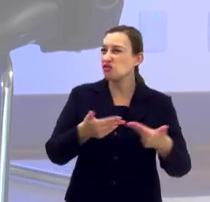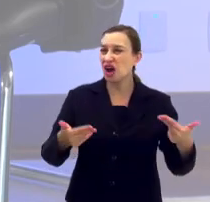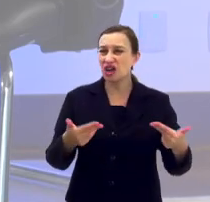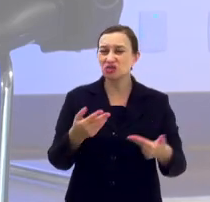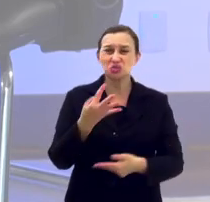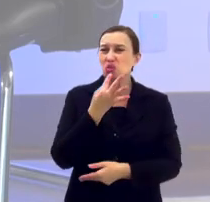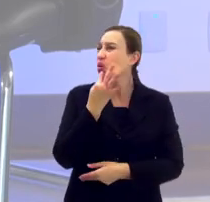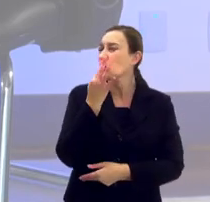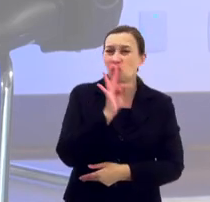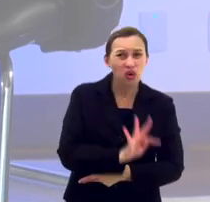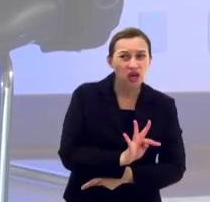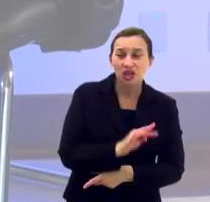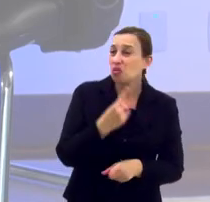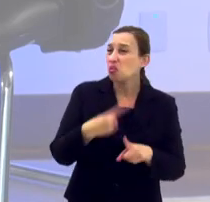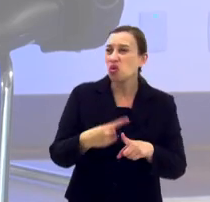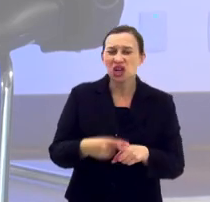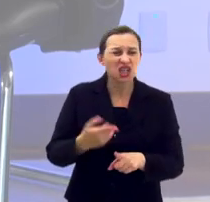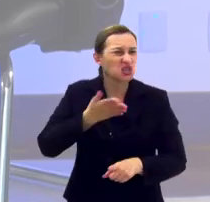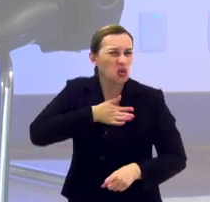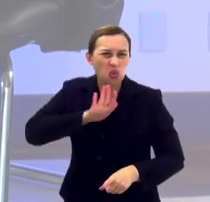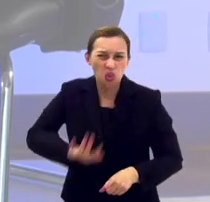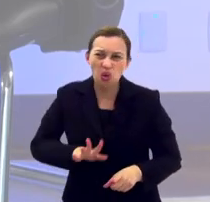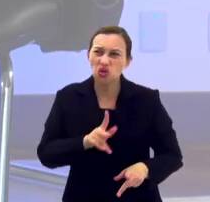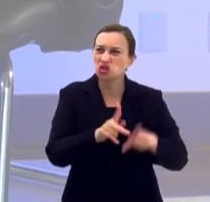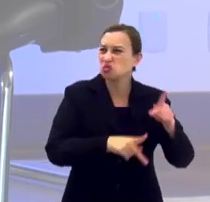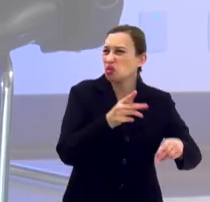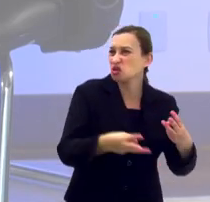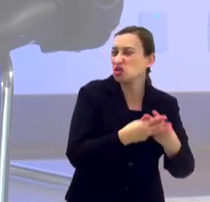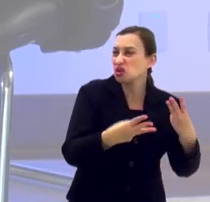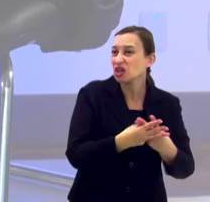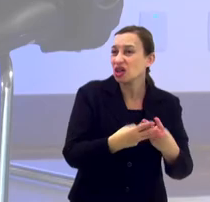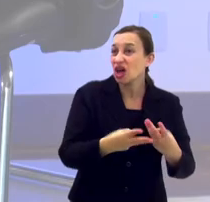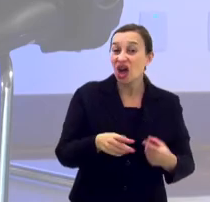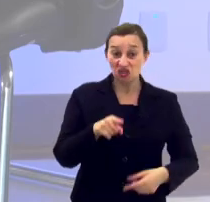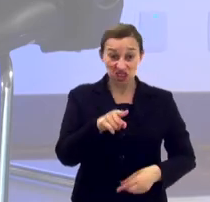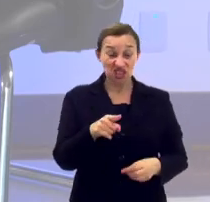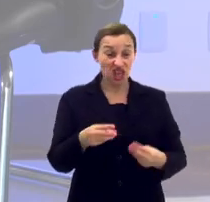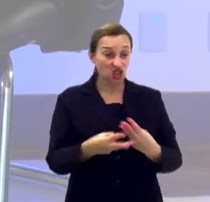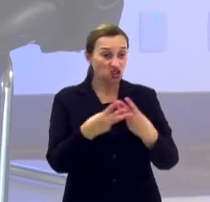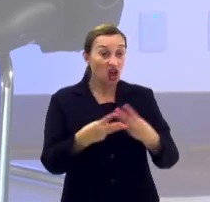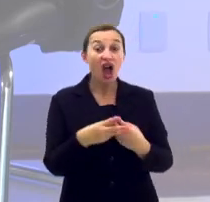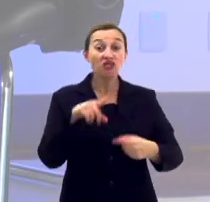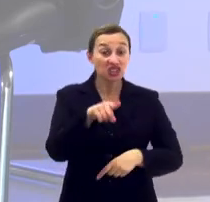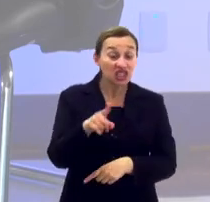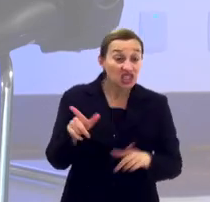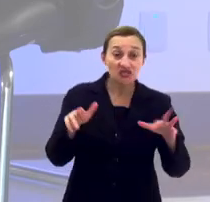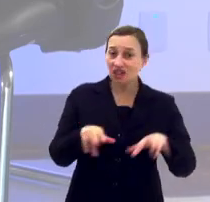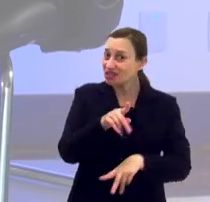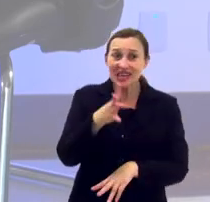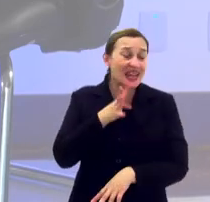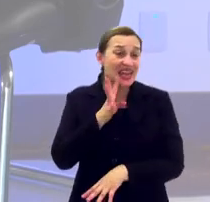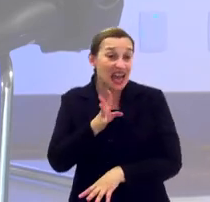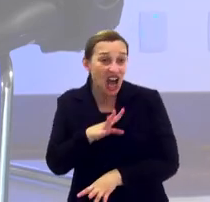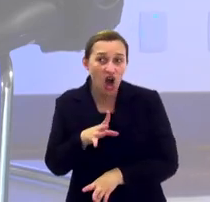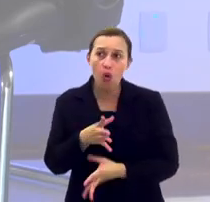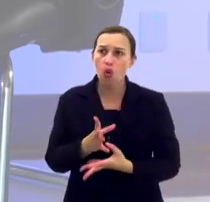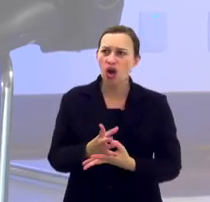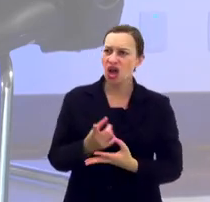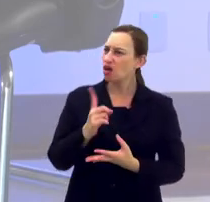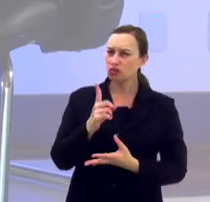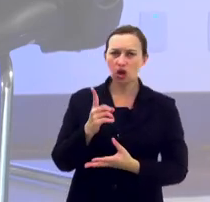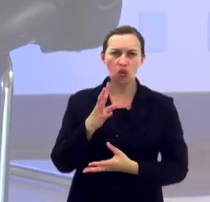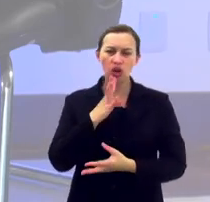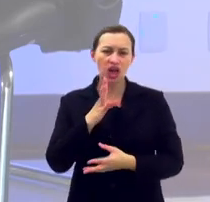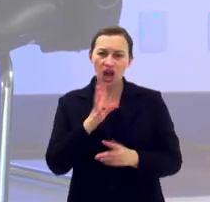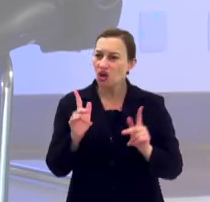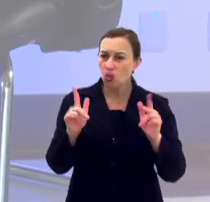Muitos desconhecem porque não gostam de judeus, mas não gostam. Ah, você é judeu? Puxa, você é diferente. Você é tão legal. Não, não sou